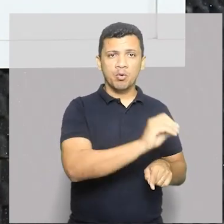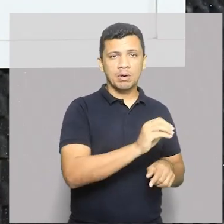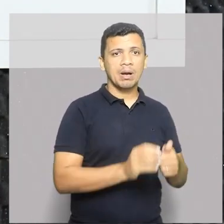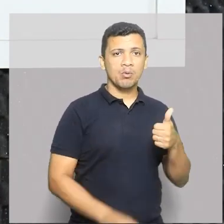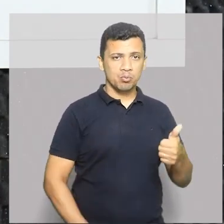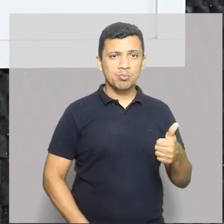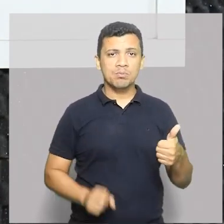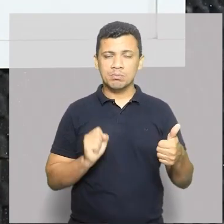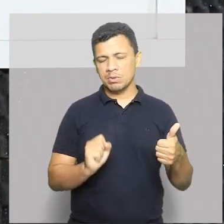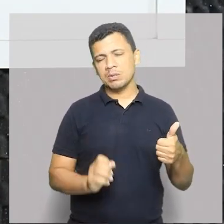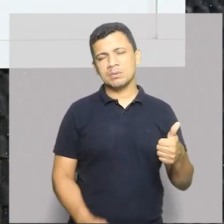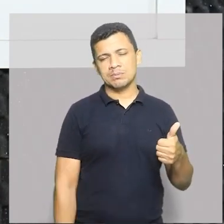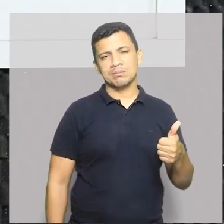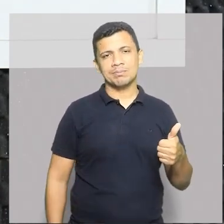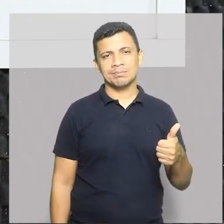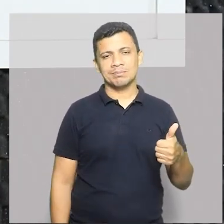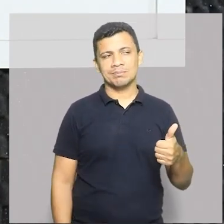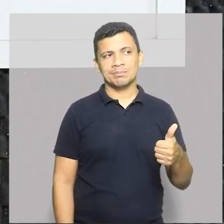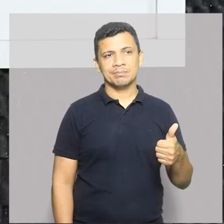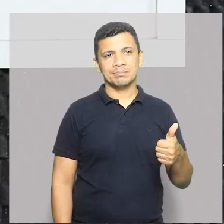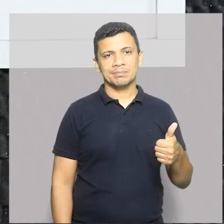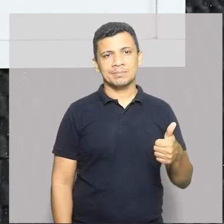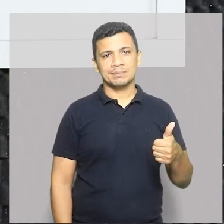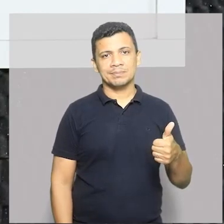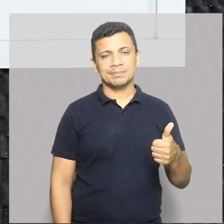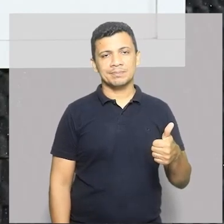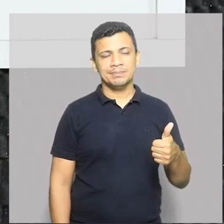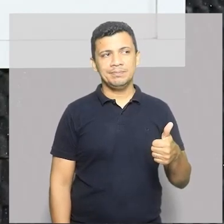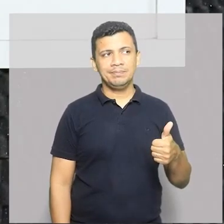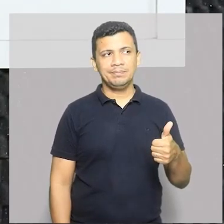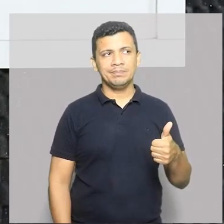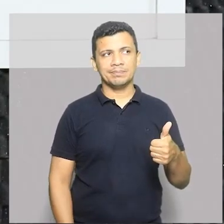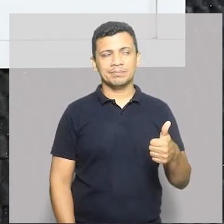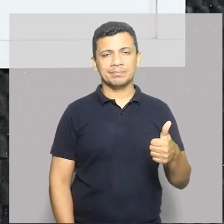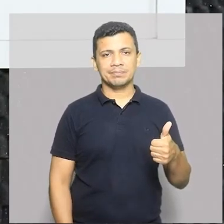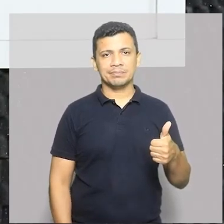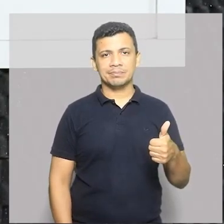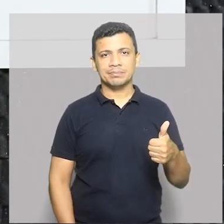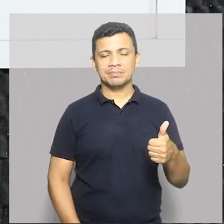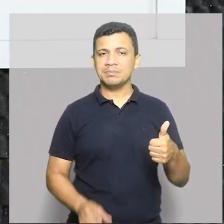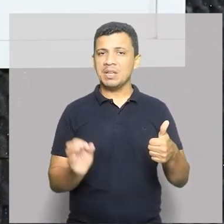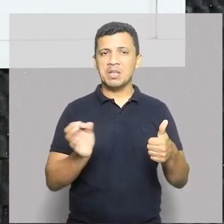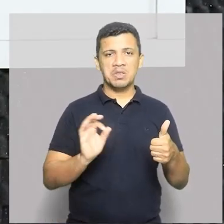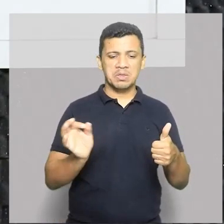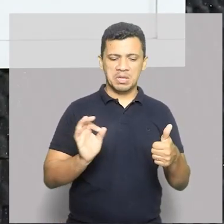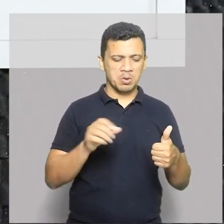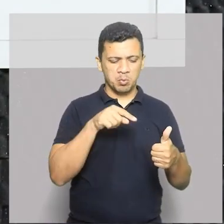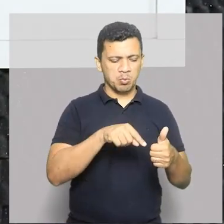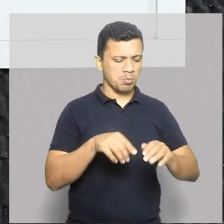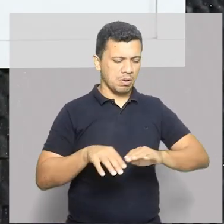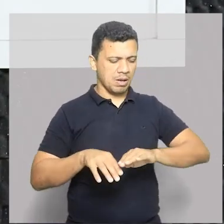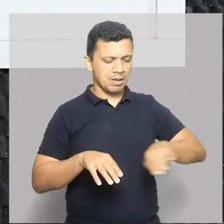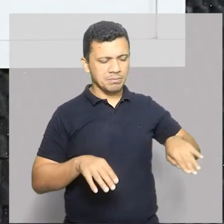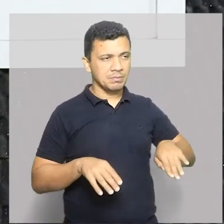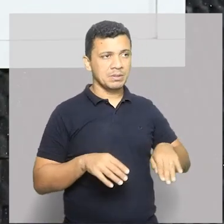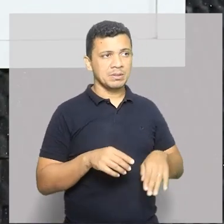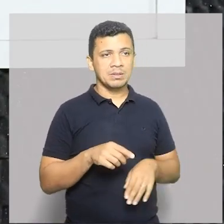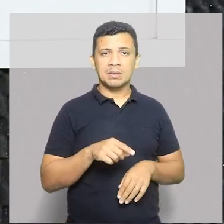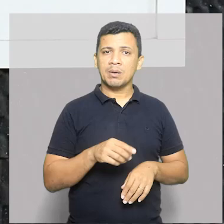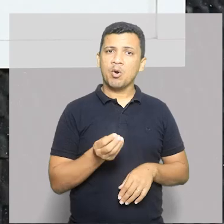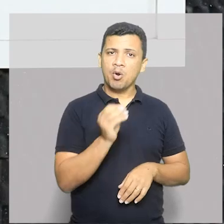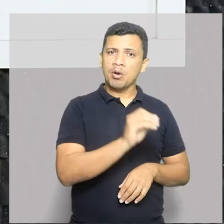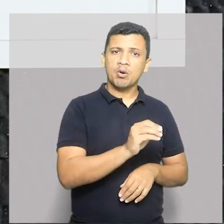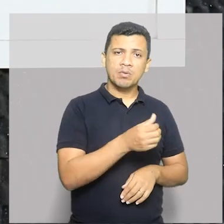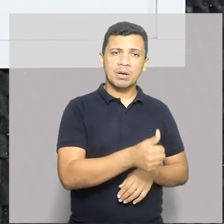boa, tá? Então bora lá rapidinho, ó, só para confirmar. Não tinha nenhum número na frente do 10 elevado a menos 9. Então eu posso botar 1, só para